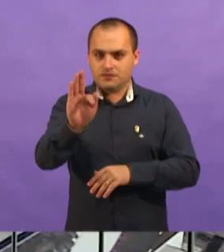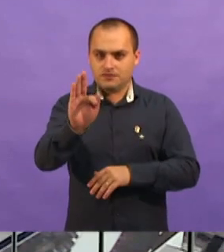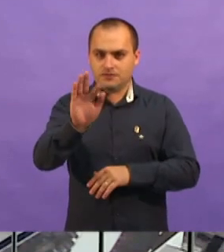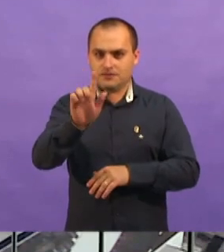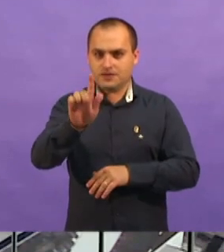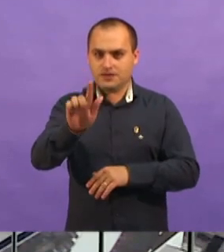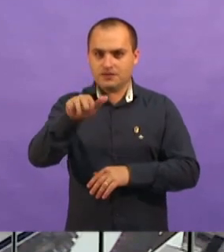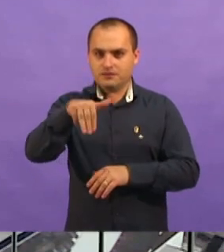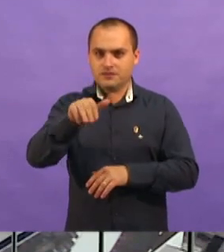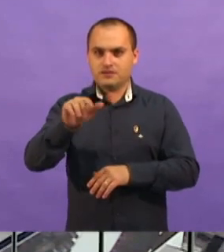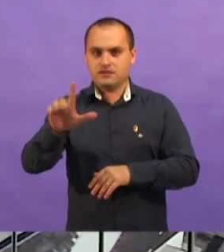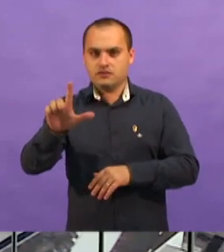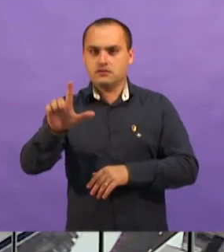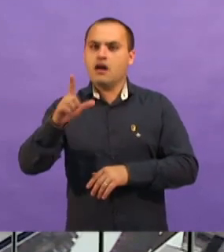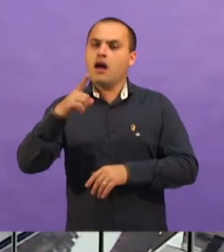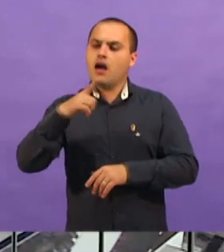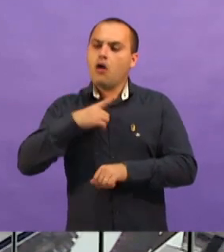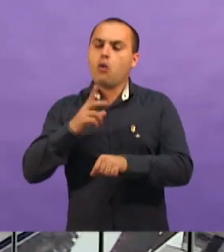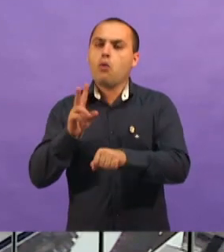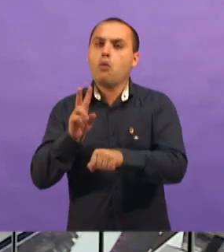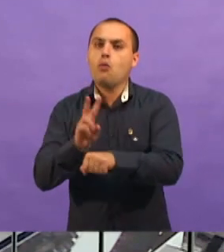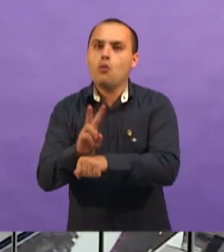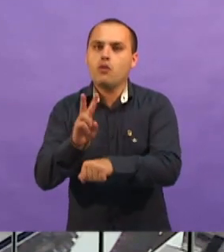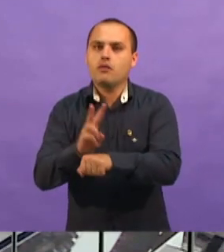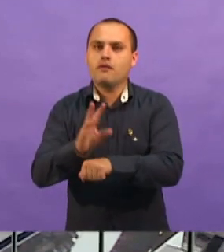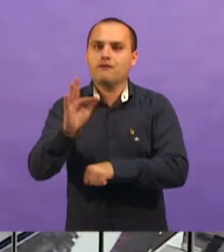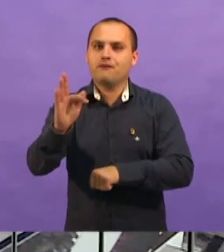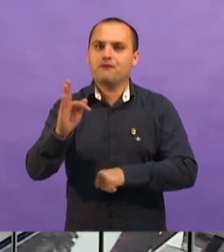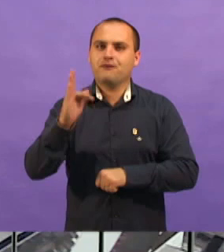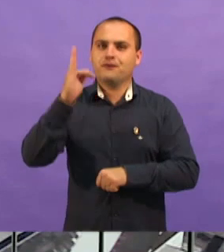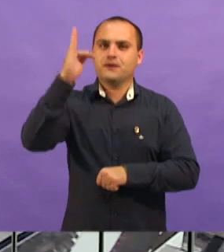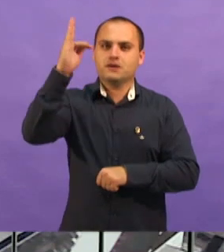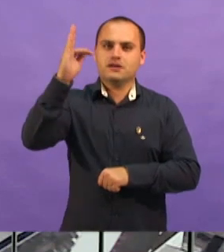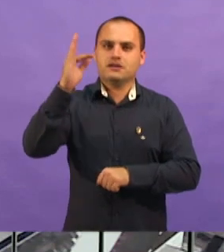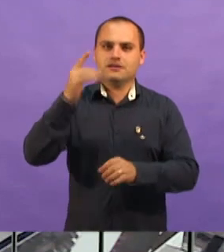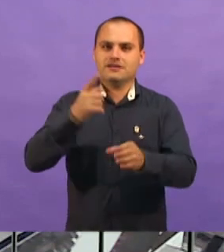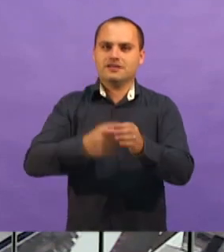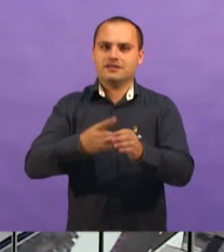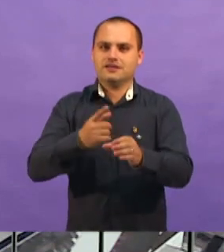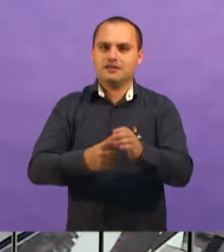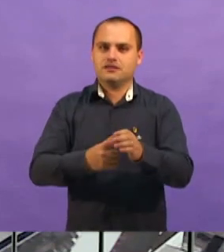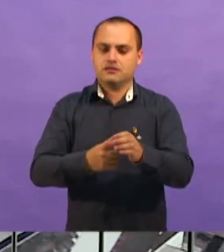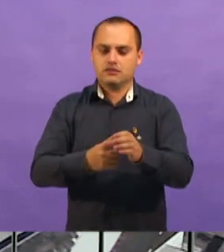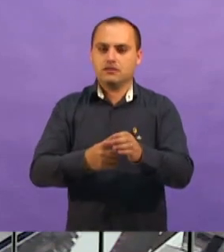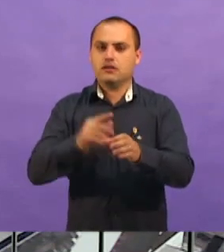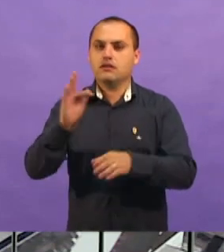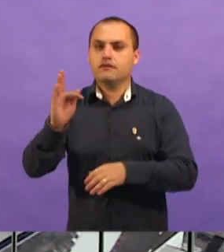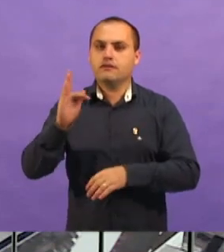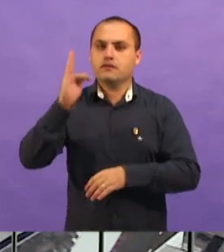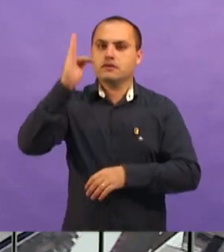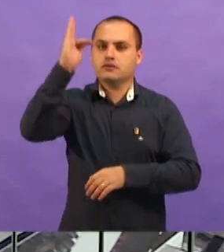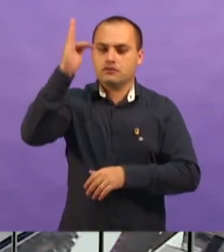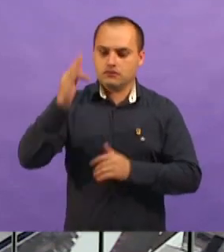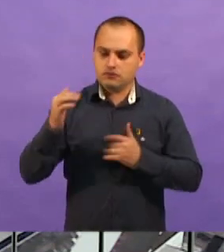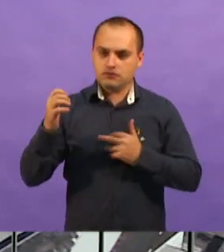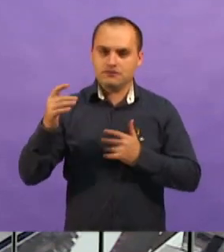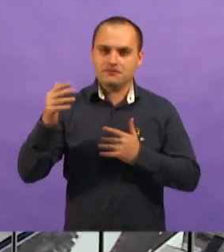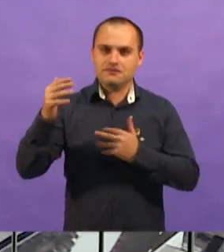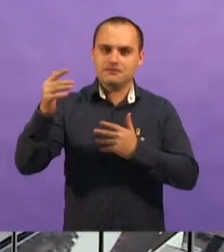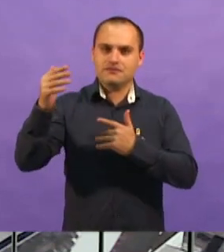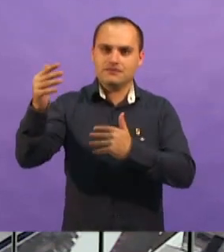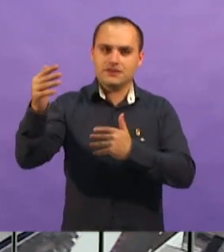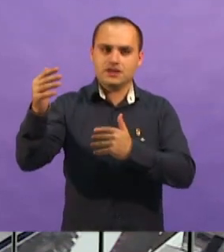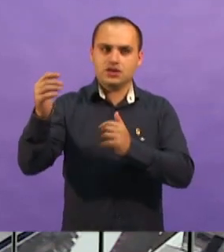preservamos o futuro da cidade. O futuro está em andamento, né? E